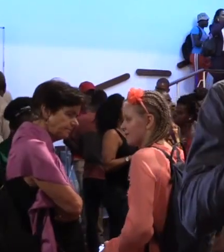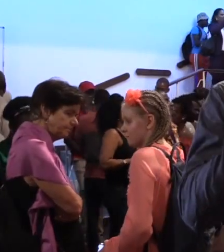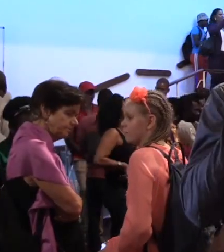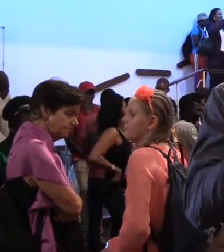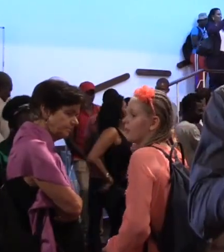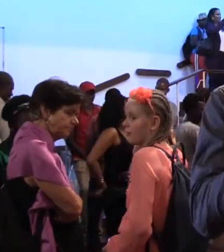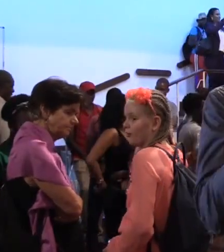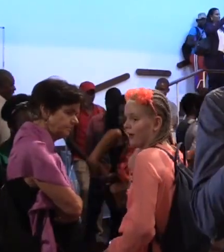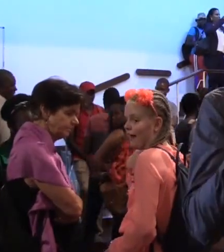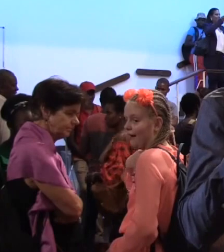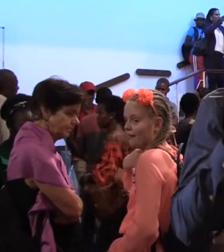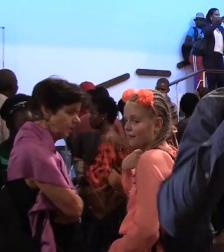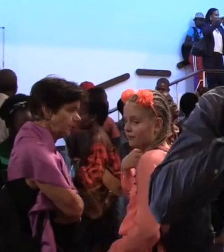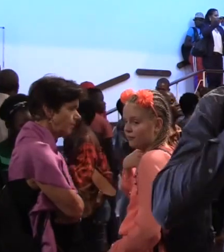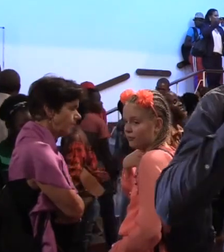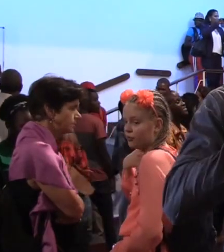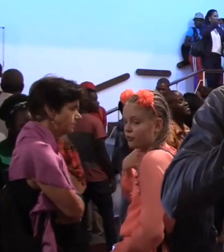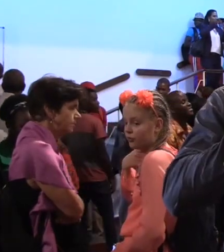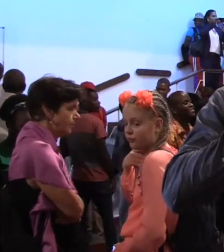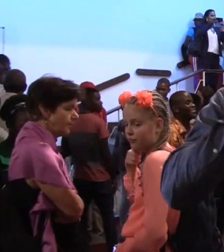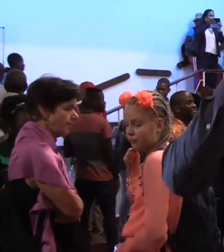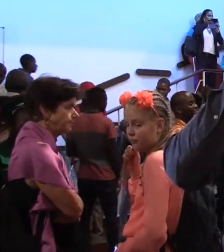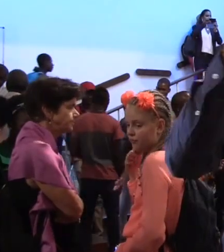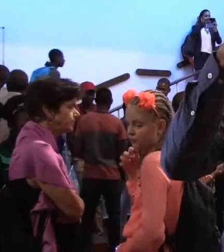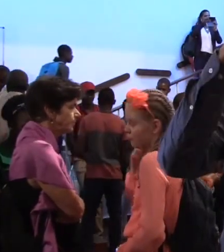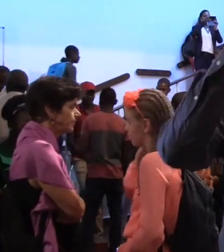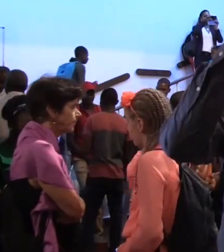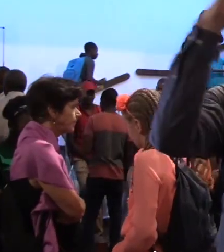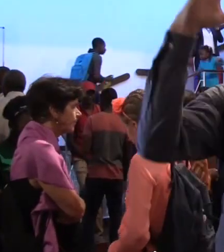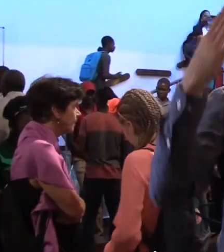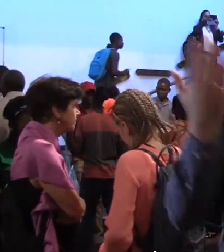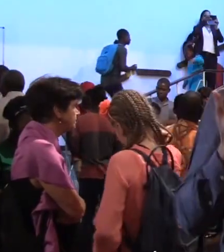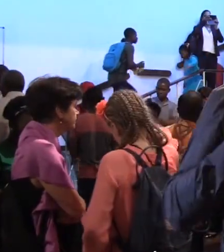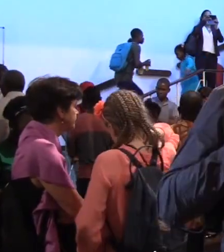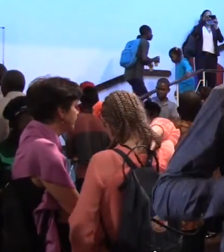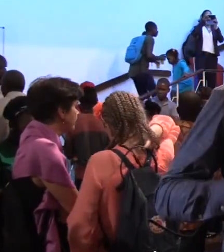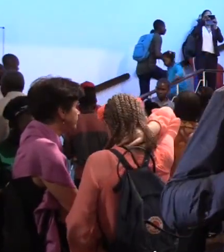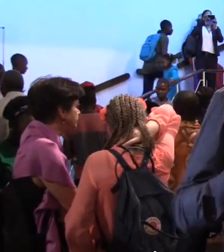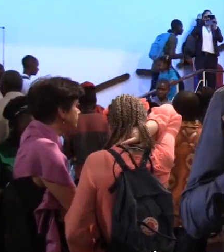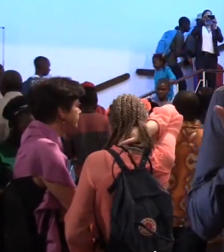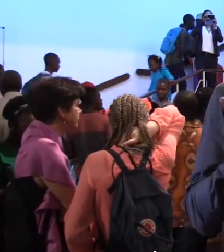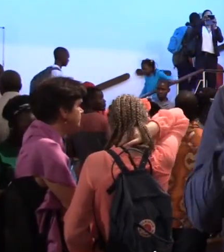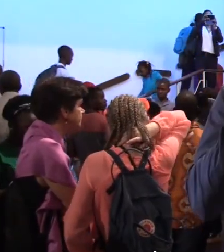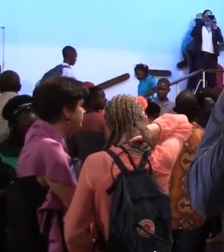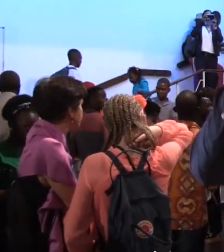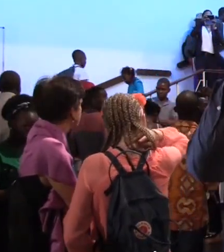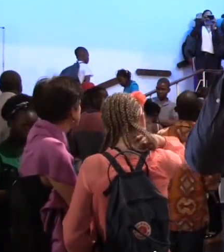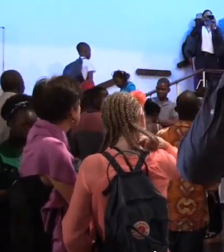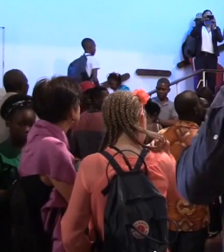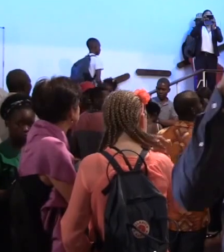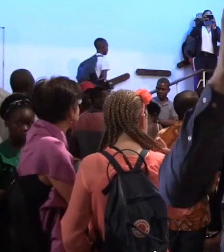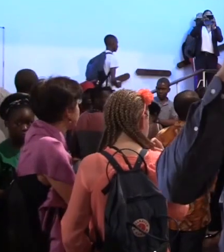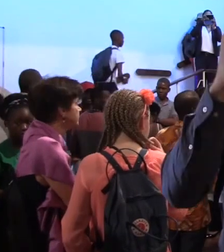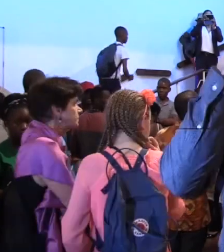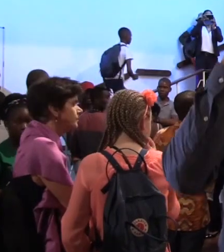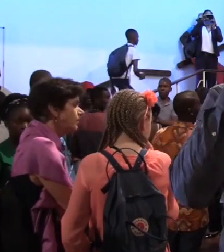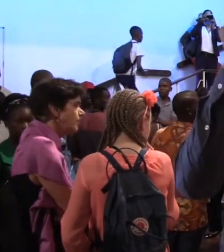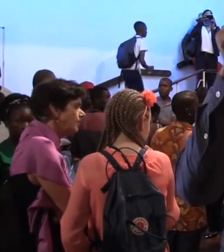Para ter sucesso, é importante primeiro ter sonhos. É preciso ter algo que quer alcançar.